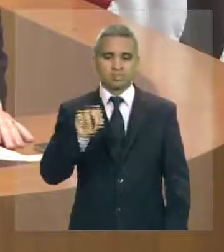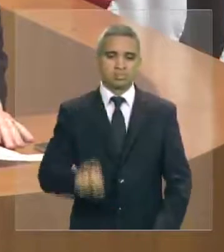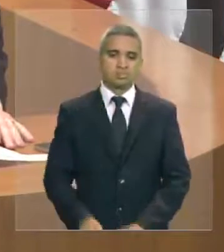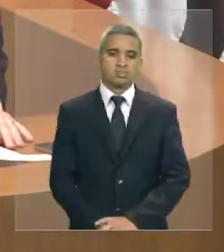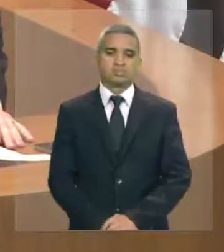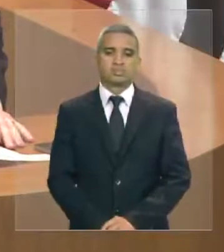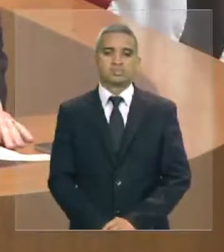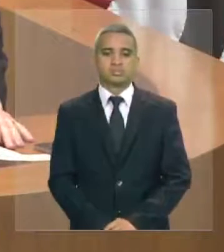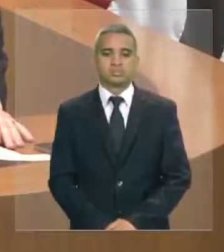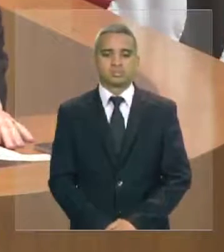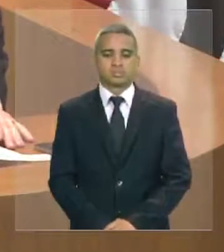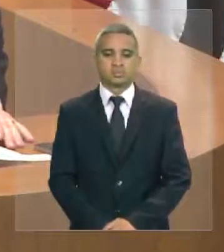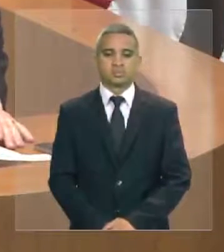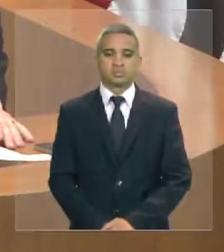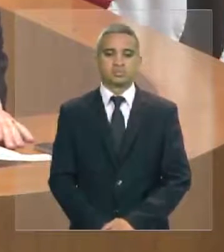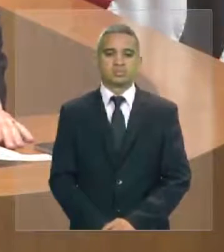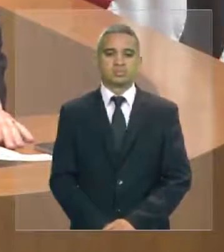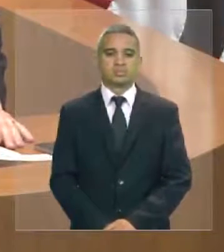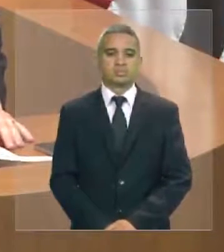Eu sou o último.